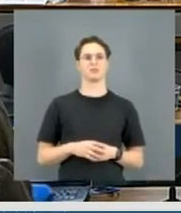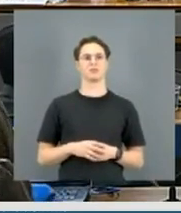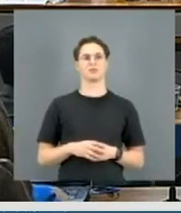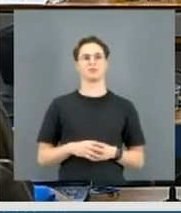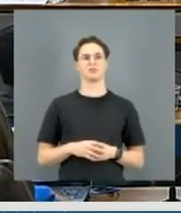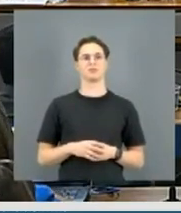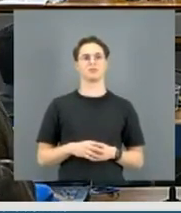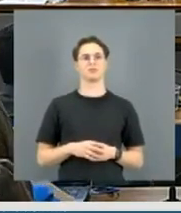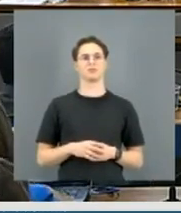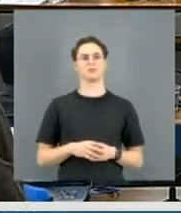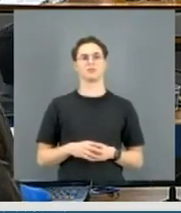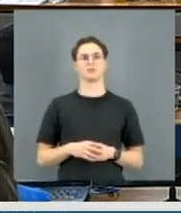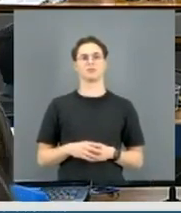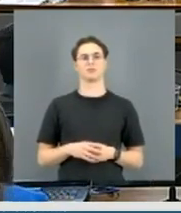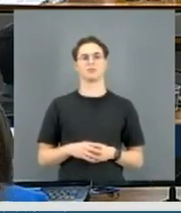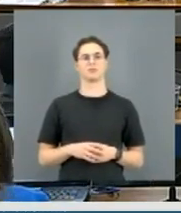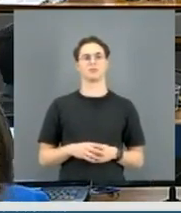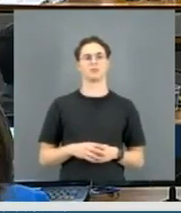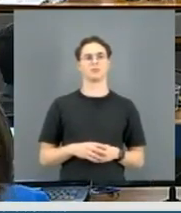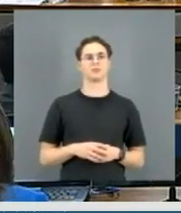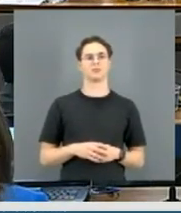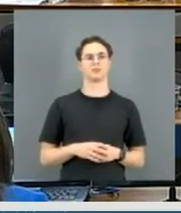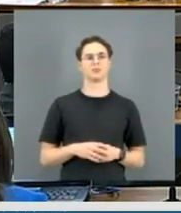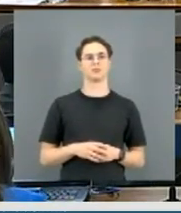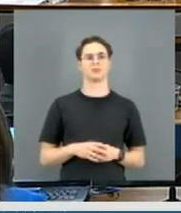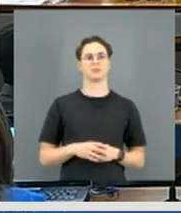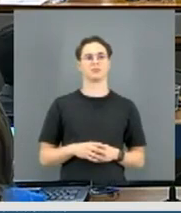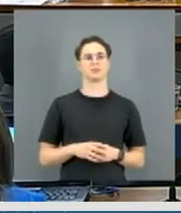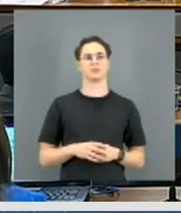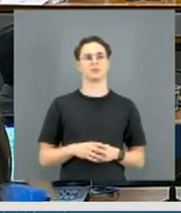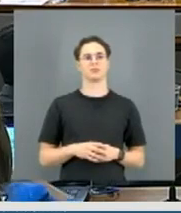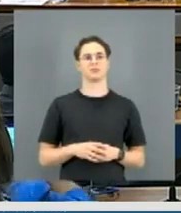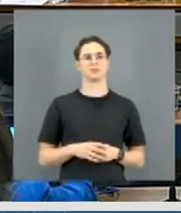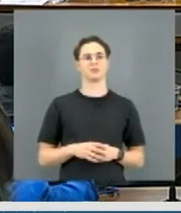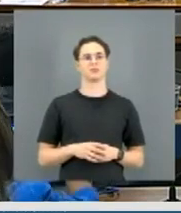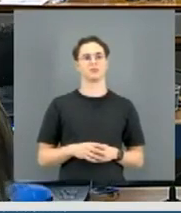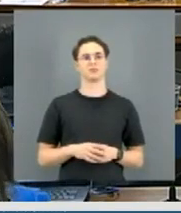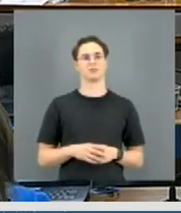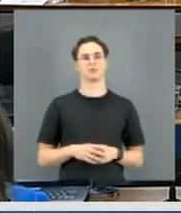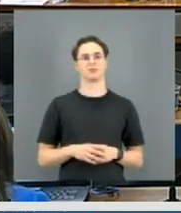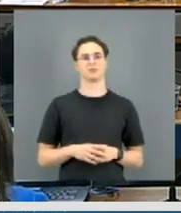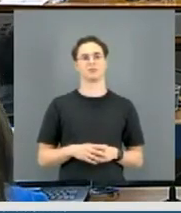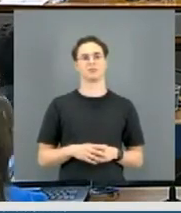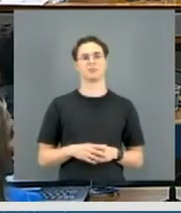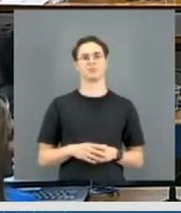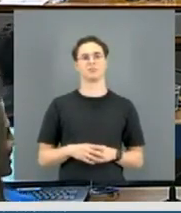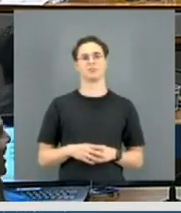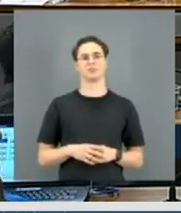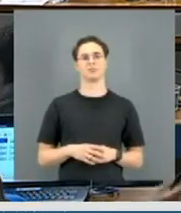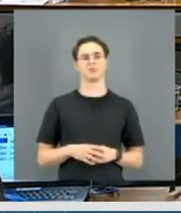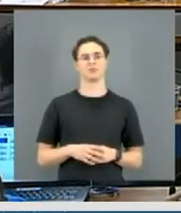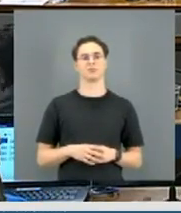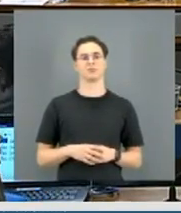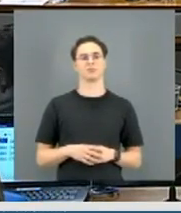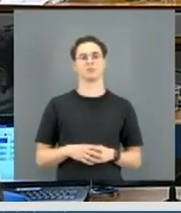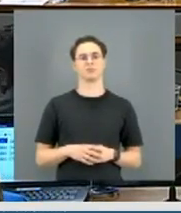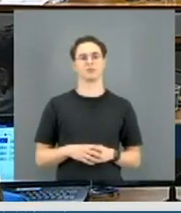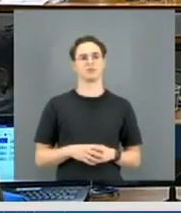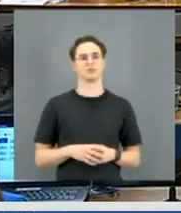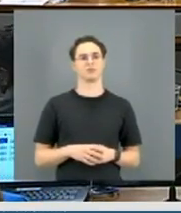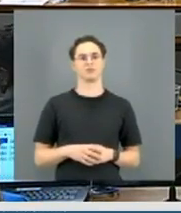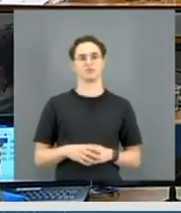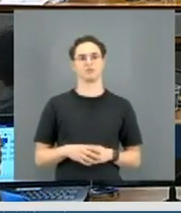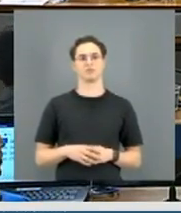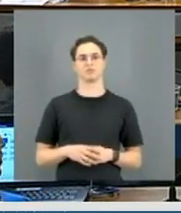de aumentar as despesas frente também ao aumento da arrecadação. Isso é necessário. Cristiano Vilela.